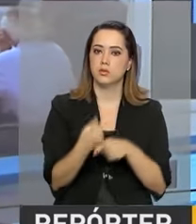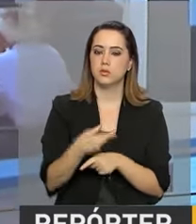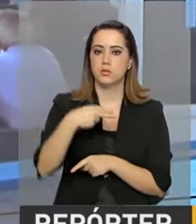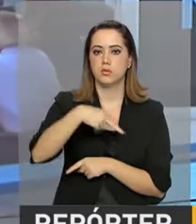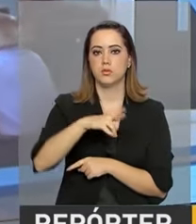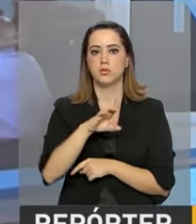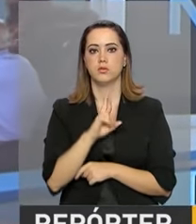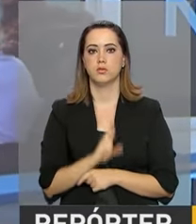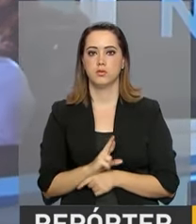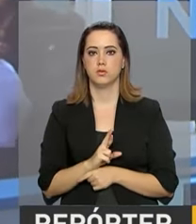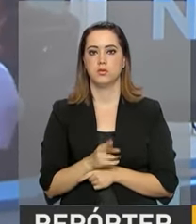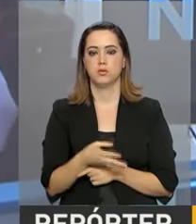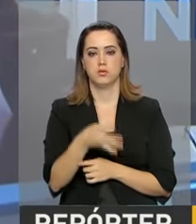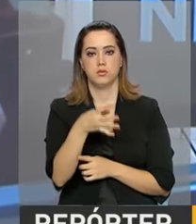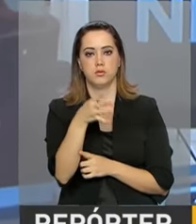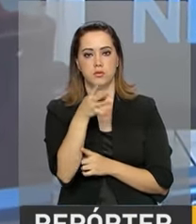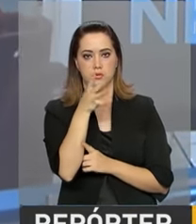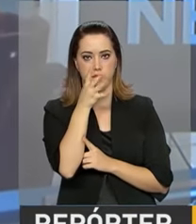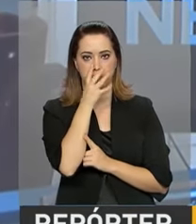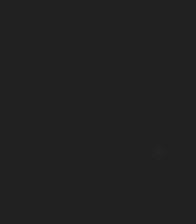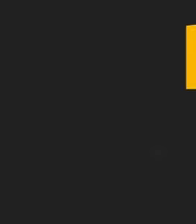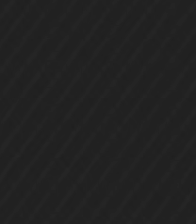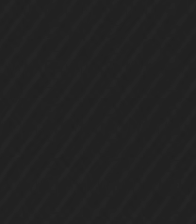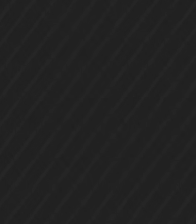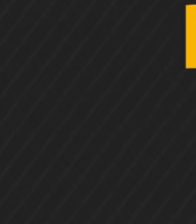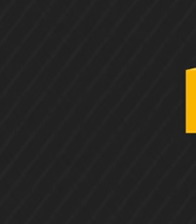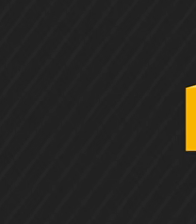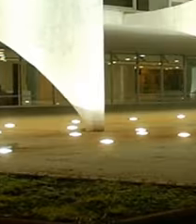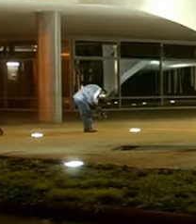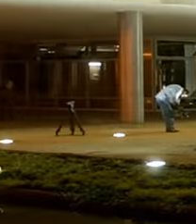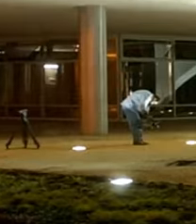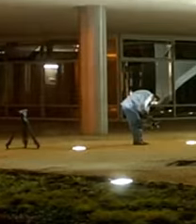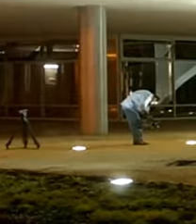tarde na próxima edição do Repórter NBR.